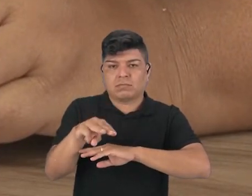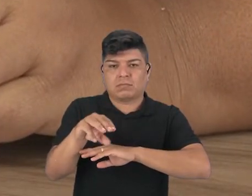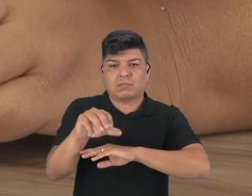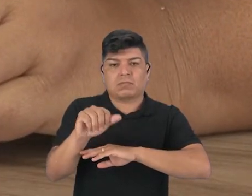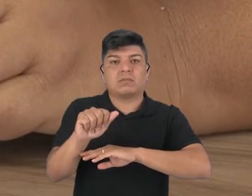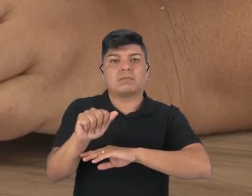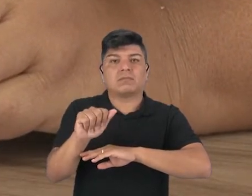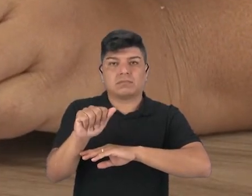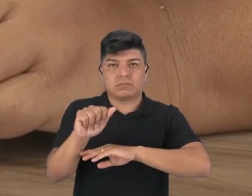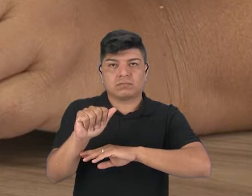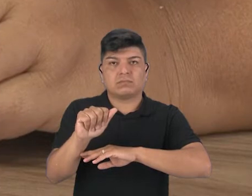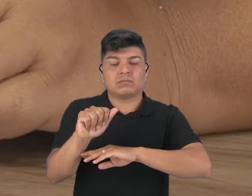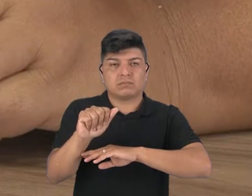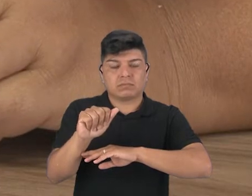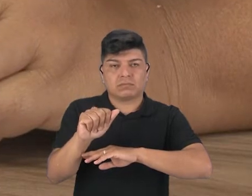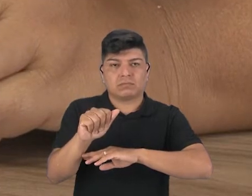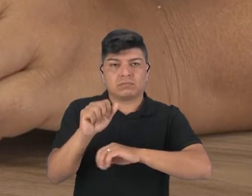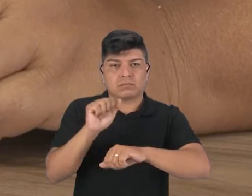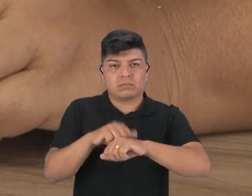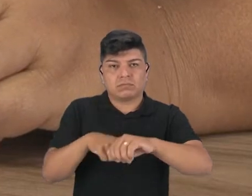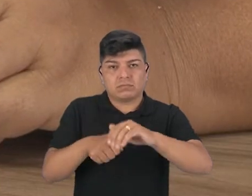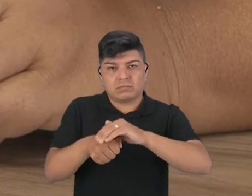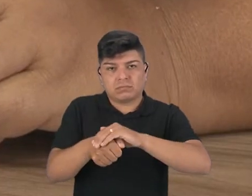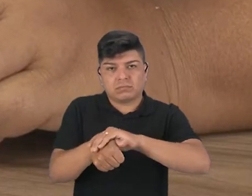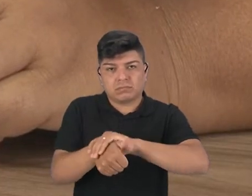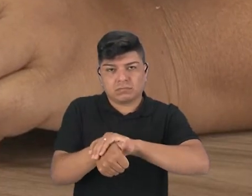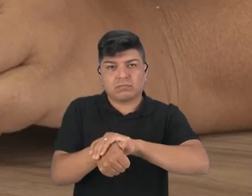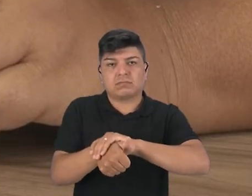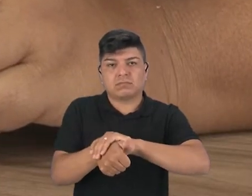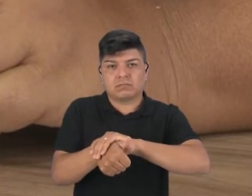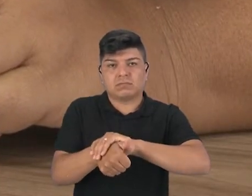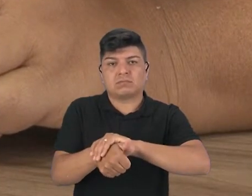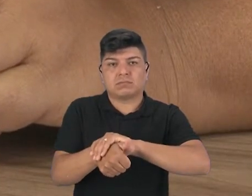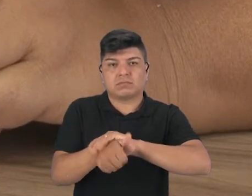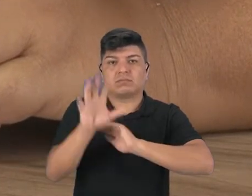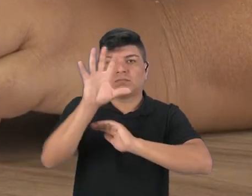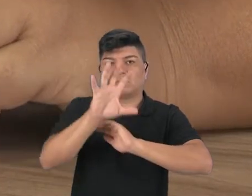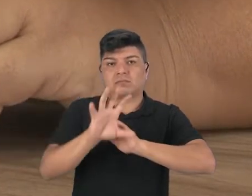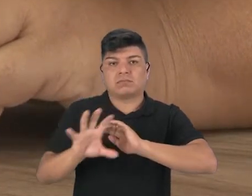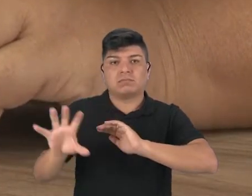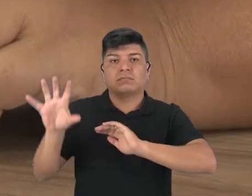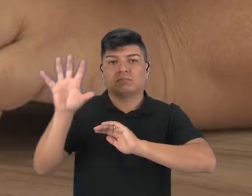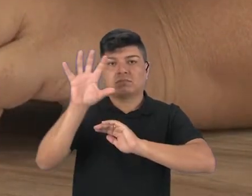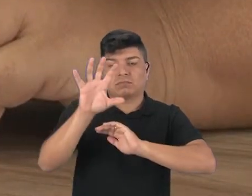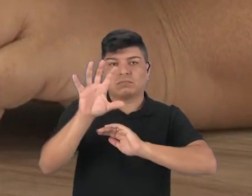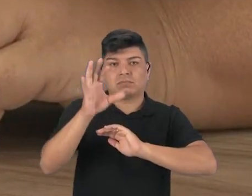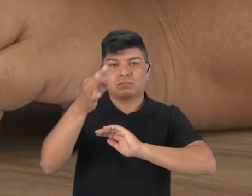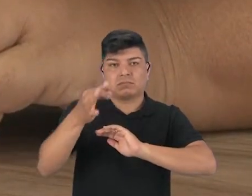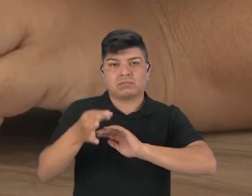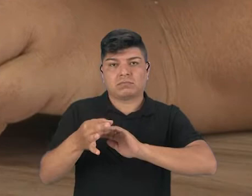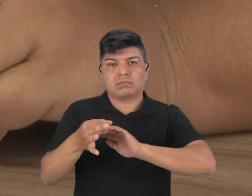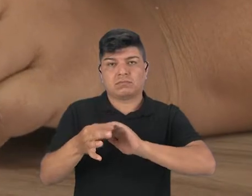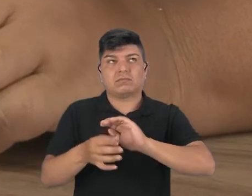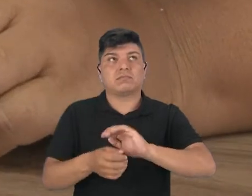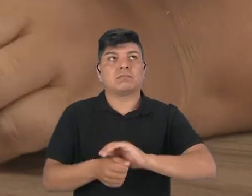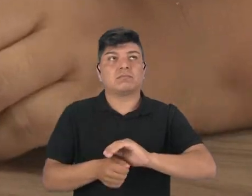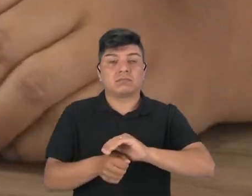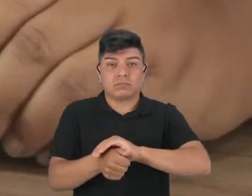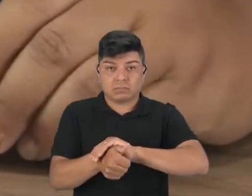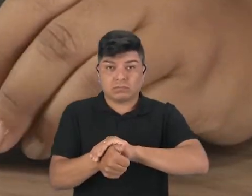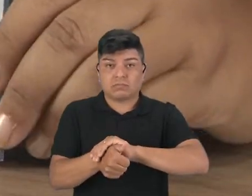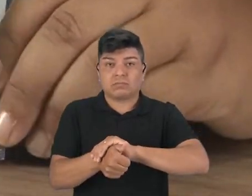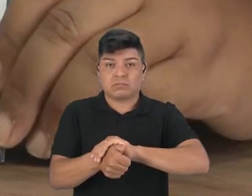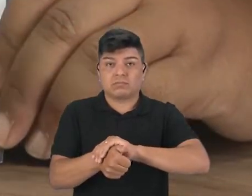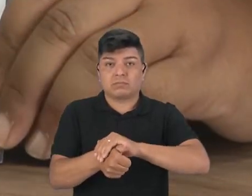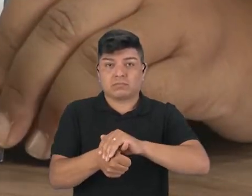da figura do sólido geométrico espacial, certo?